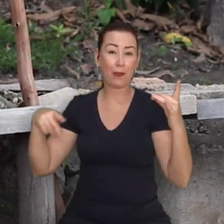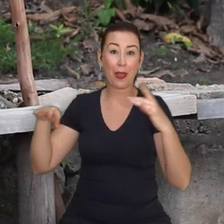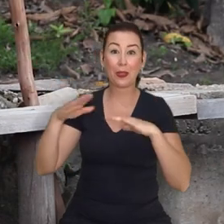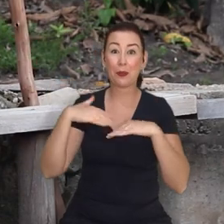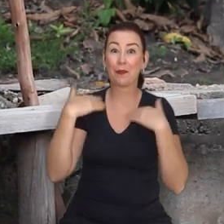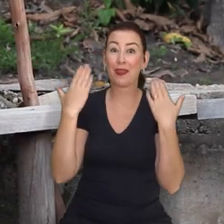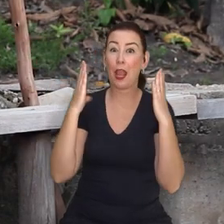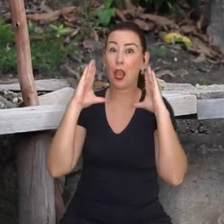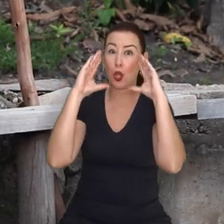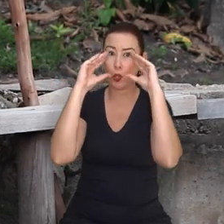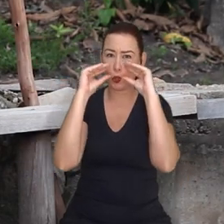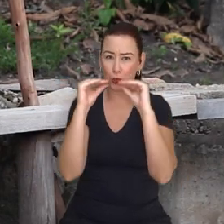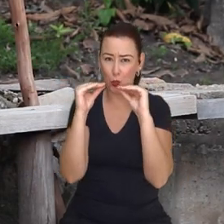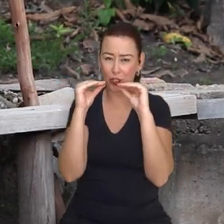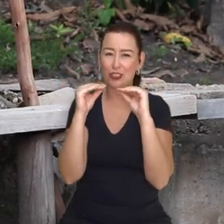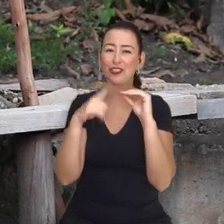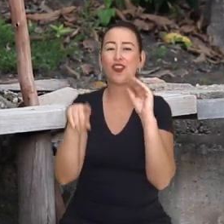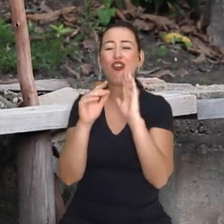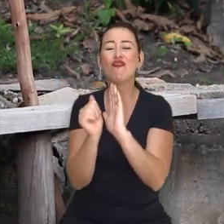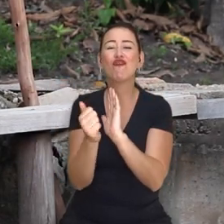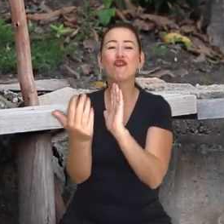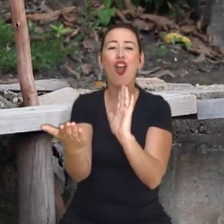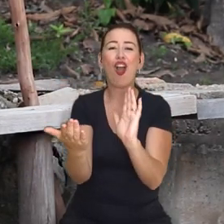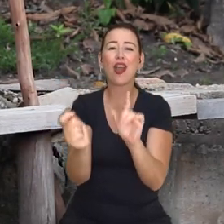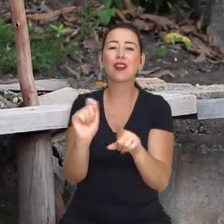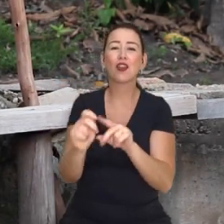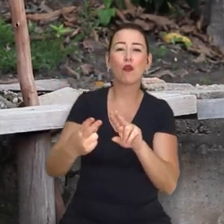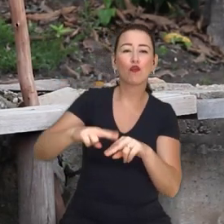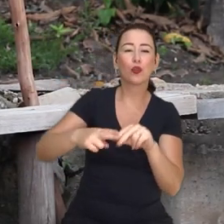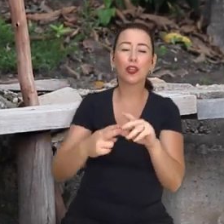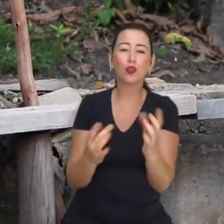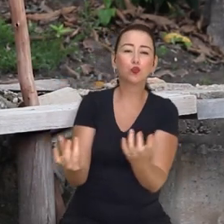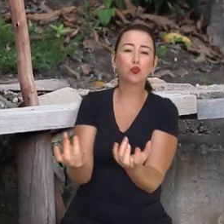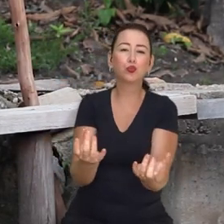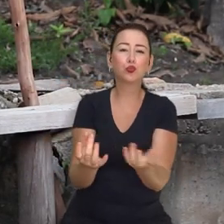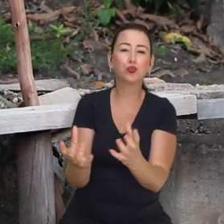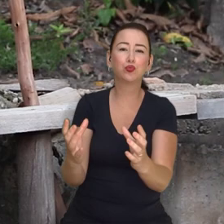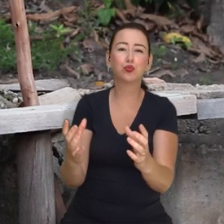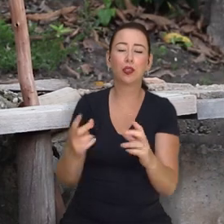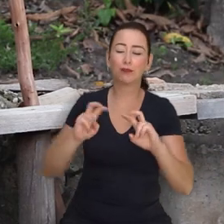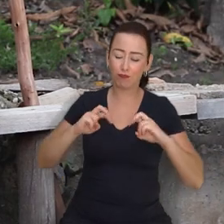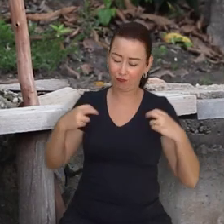e quando era de noite, acendia aquele fogão na varanda, né?